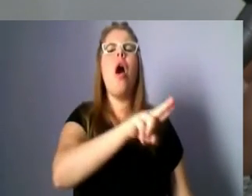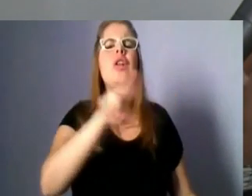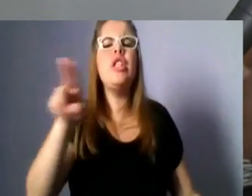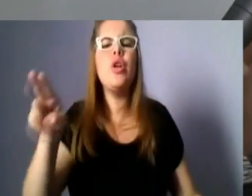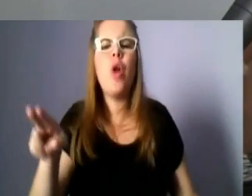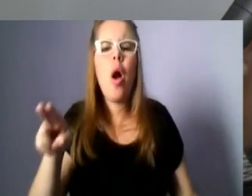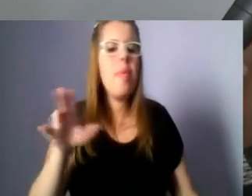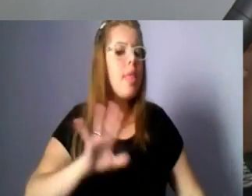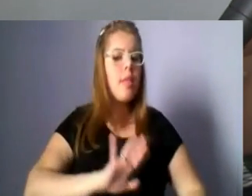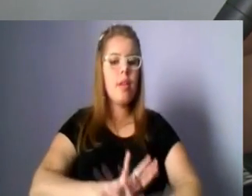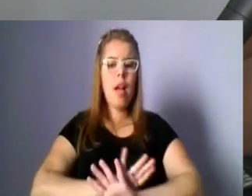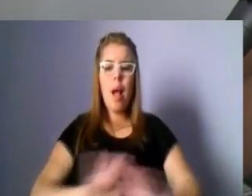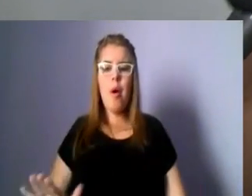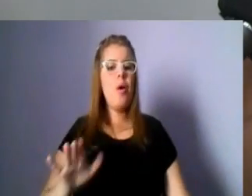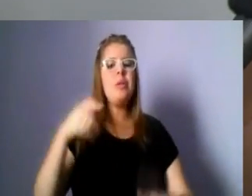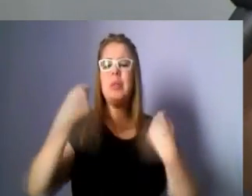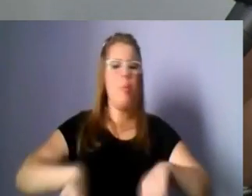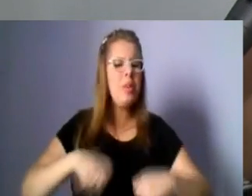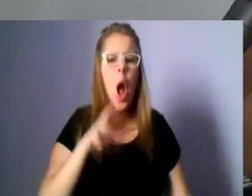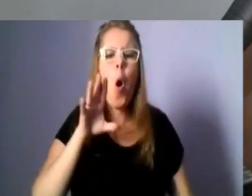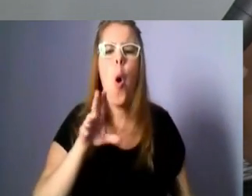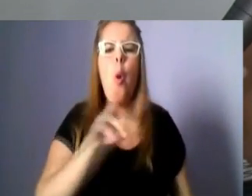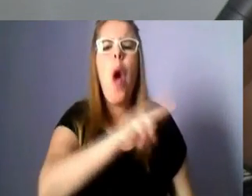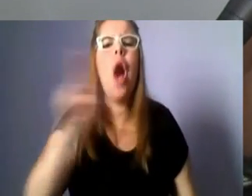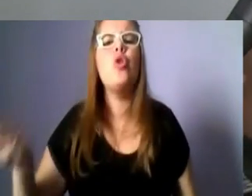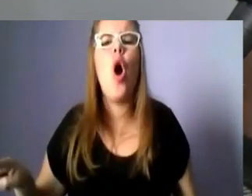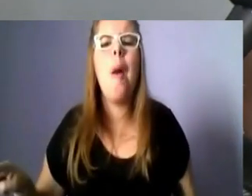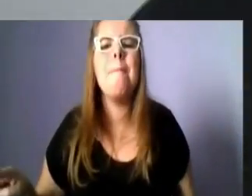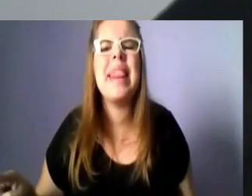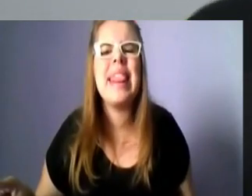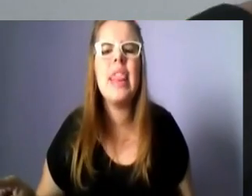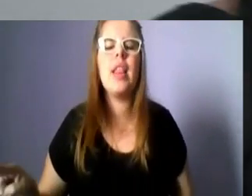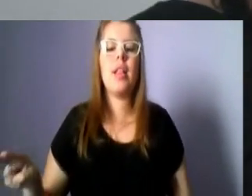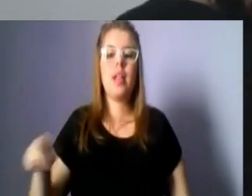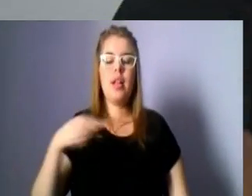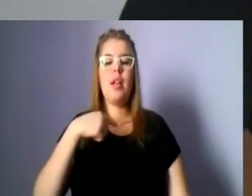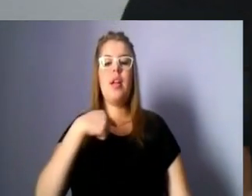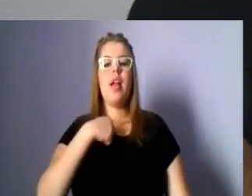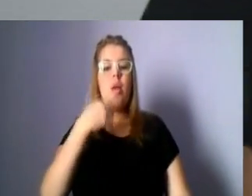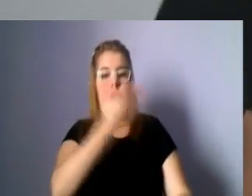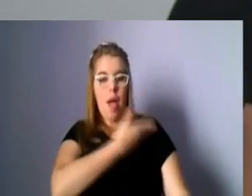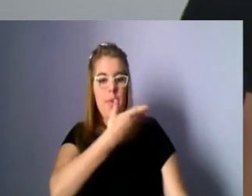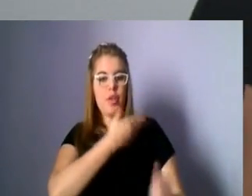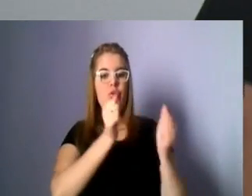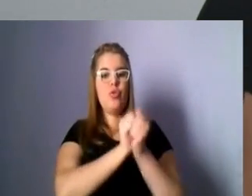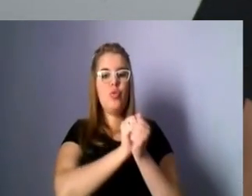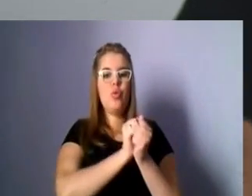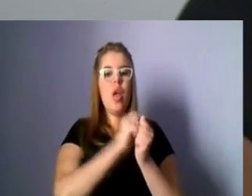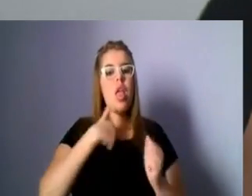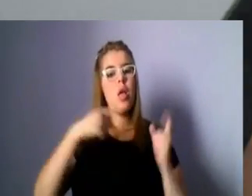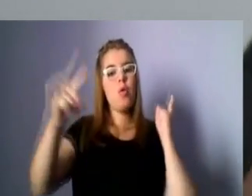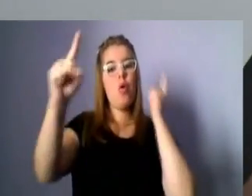seu nome? Acabou, não precisa qual o seu nome, não. Eu tô com uma amiga, nós estamos